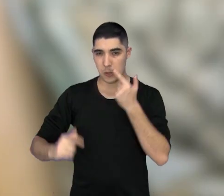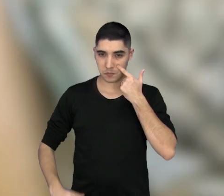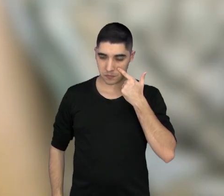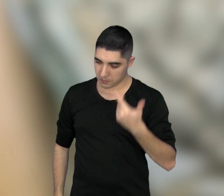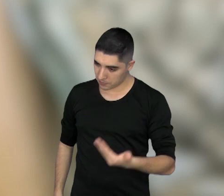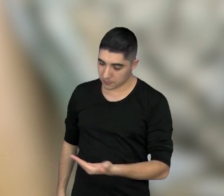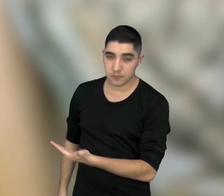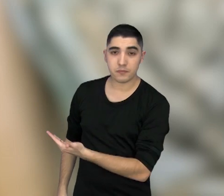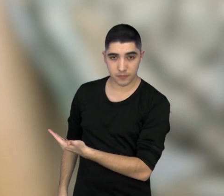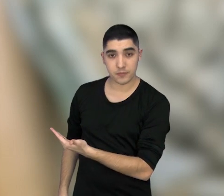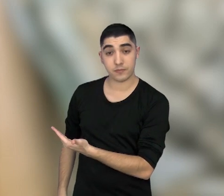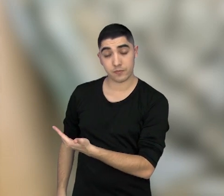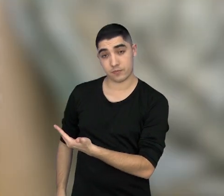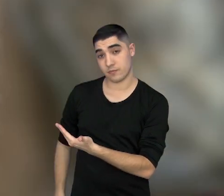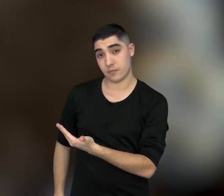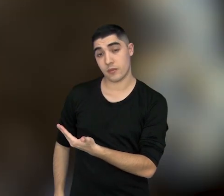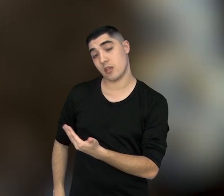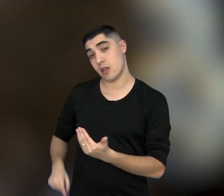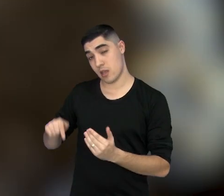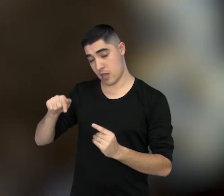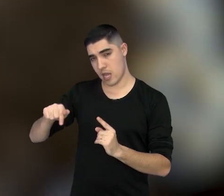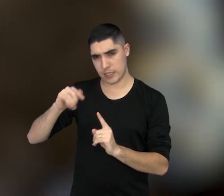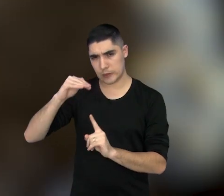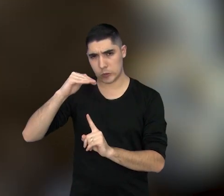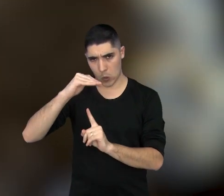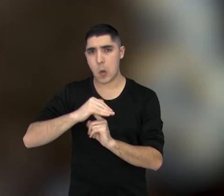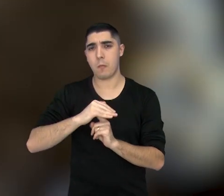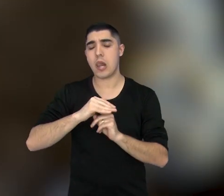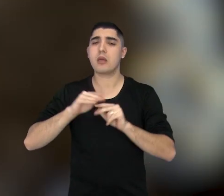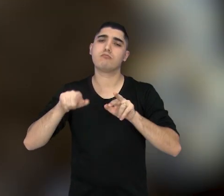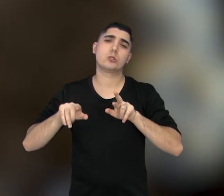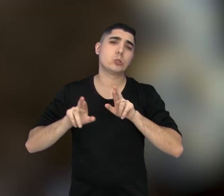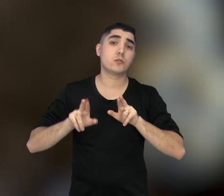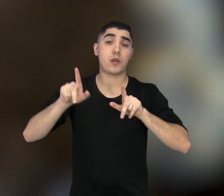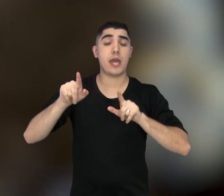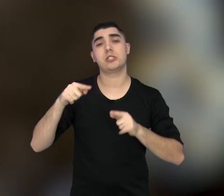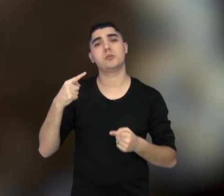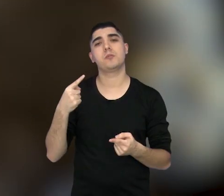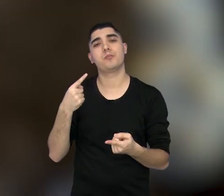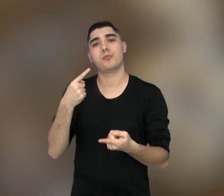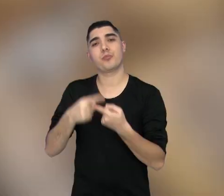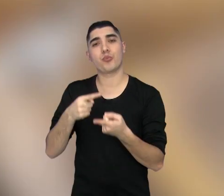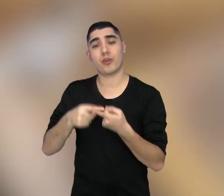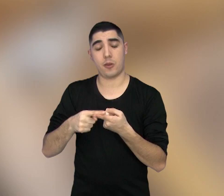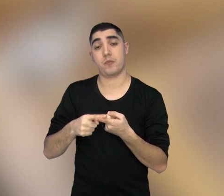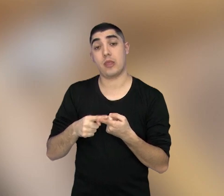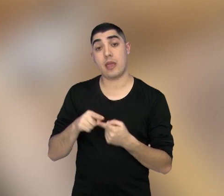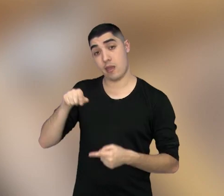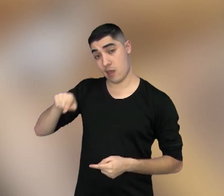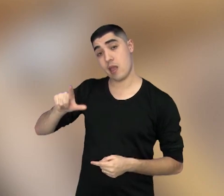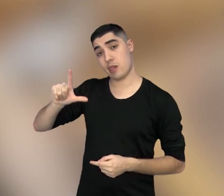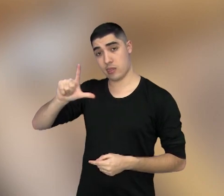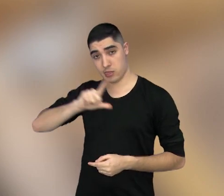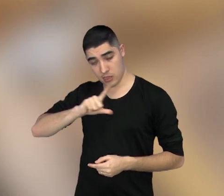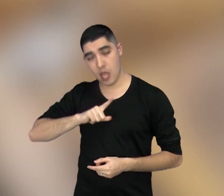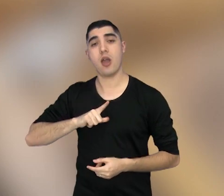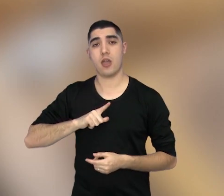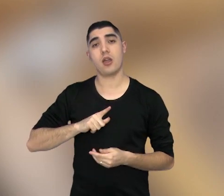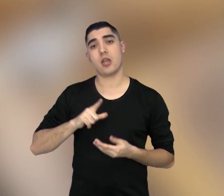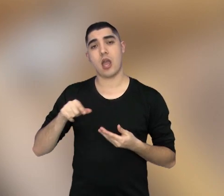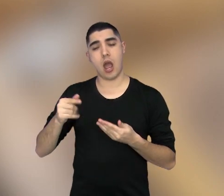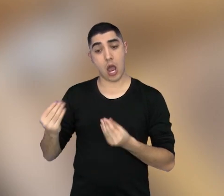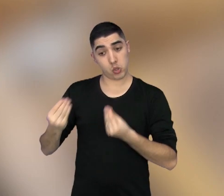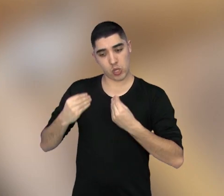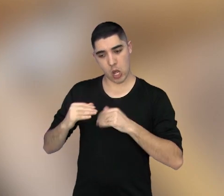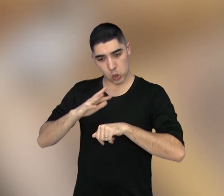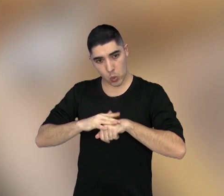cogumelo Agaricus blazei. Ele estimula o sistema imunológico e funciona como um poderoso coadjuvante no